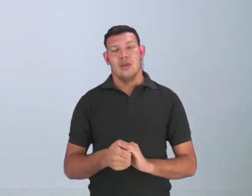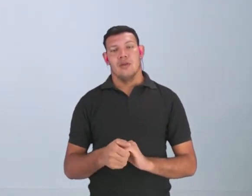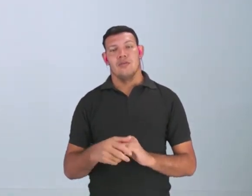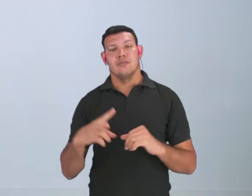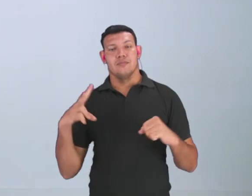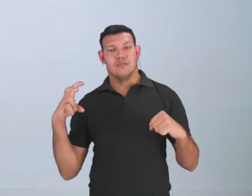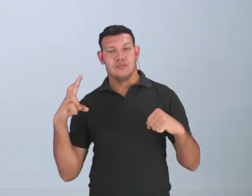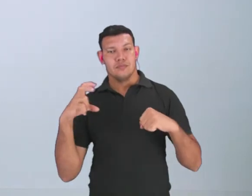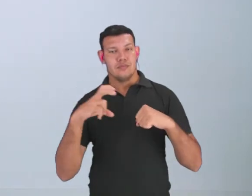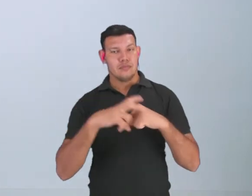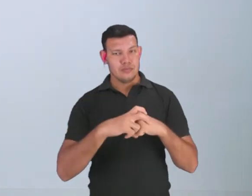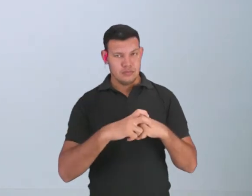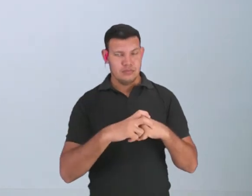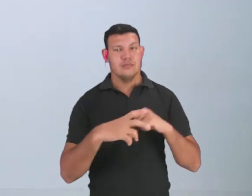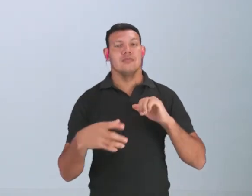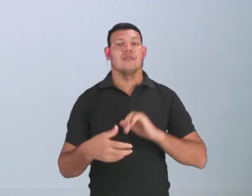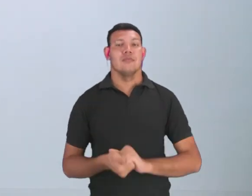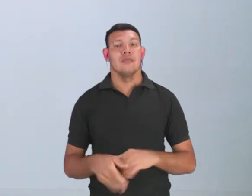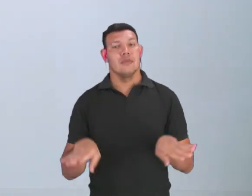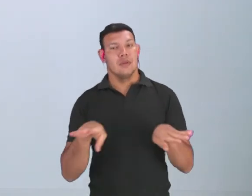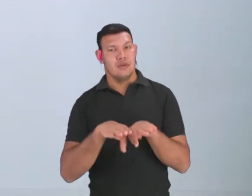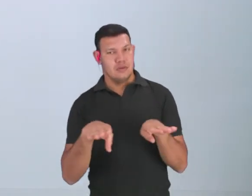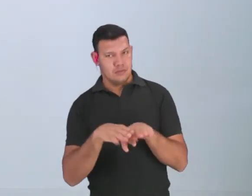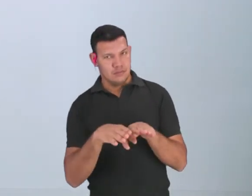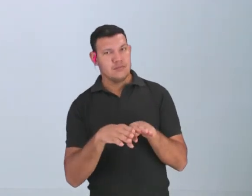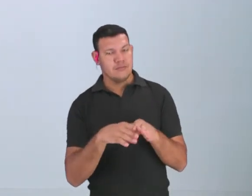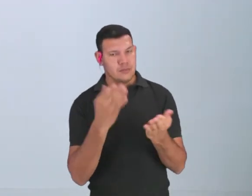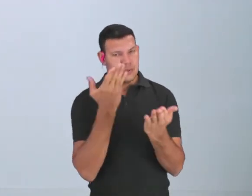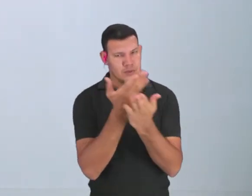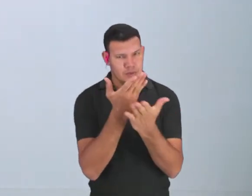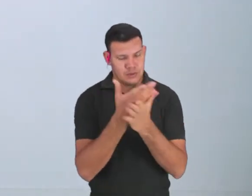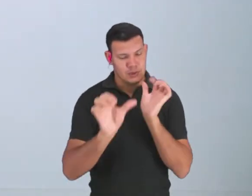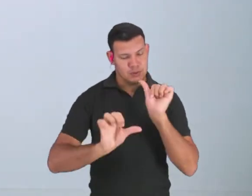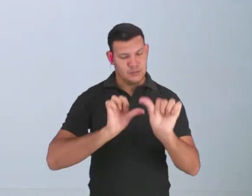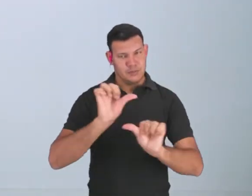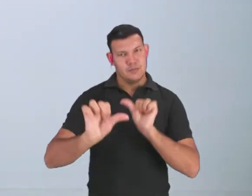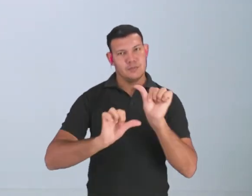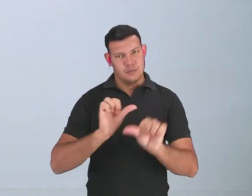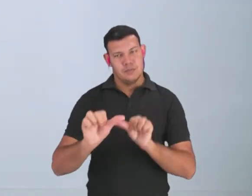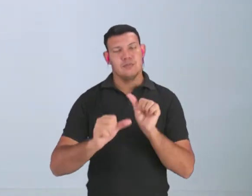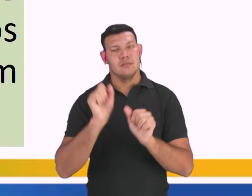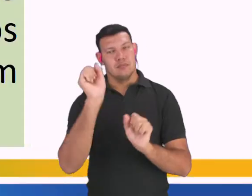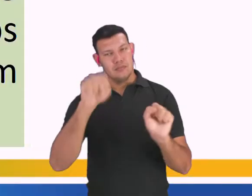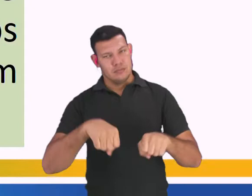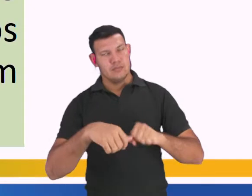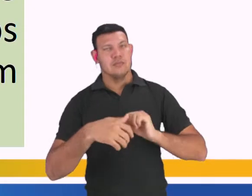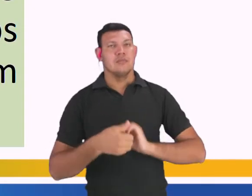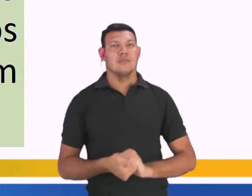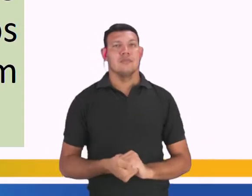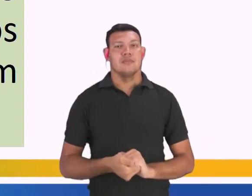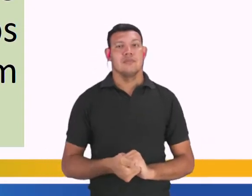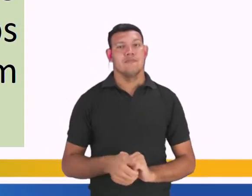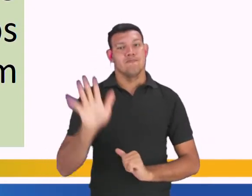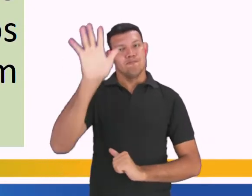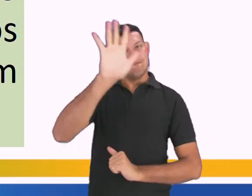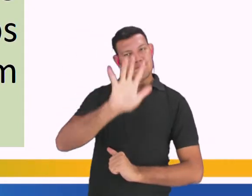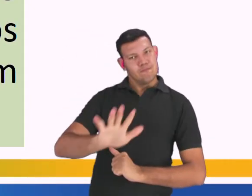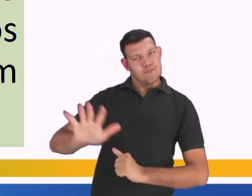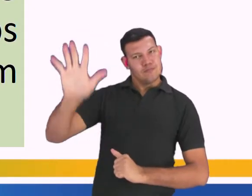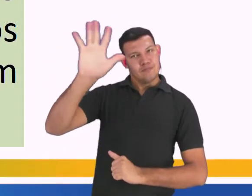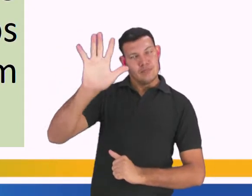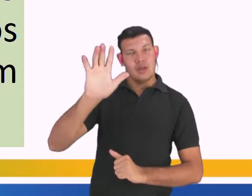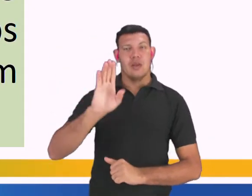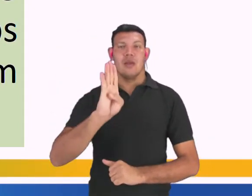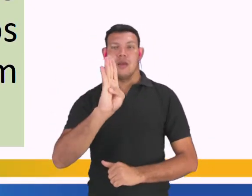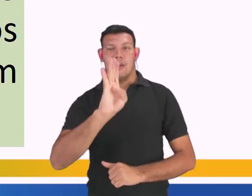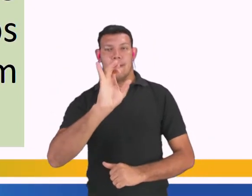seres vivos, mas a bioquímica ela vai estudar essas transformações. Bem, de forma geral, a